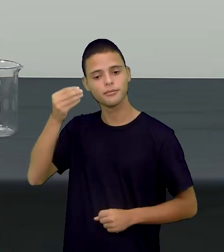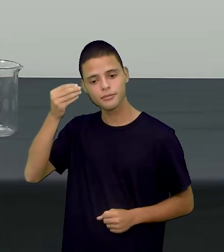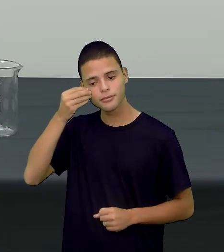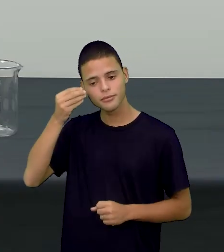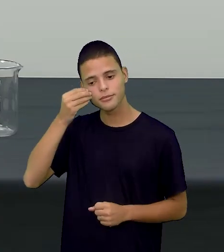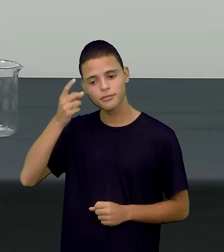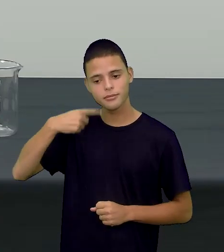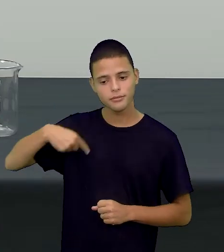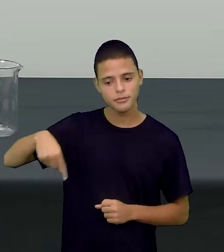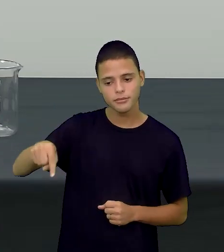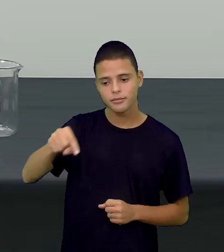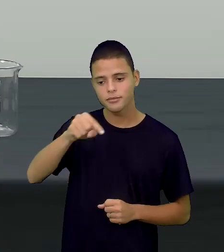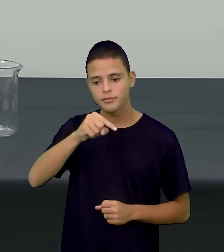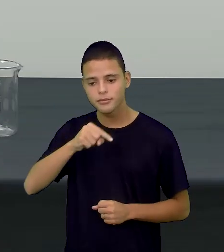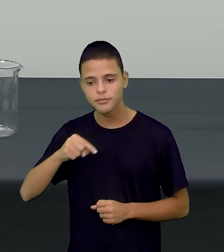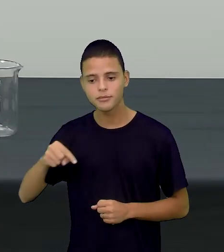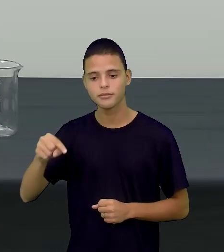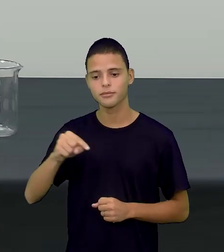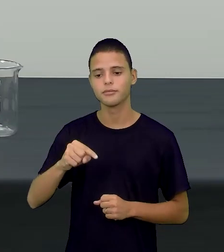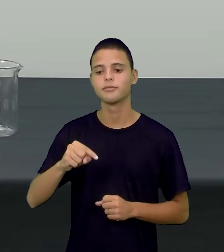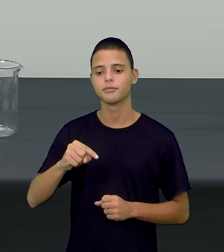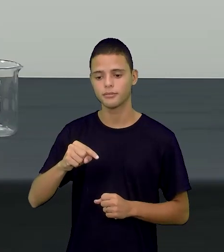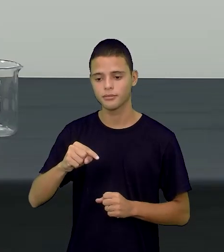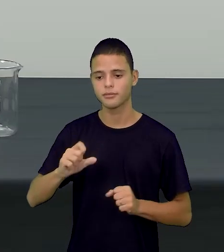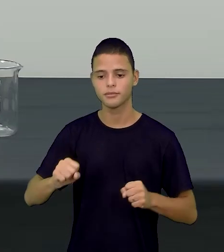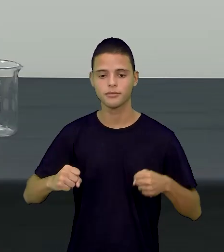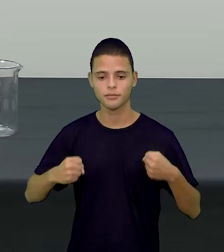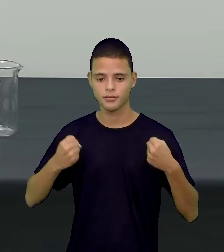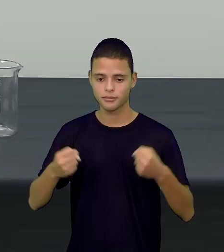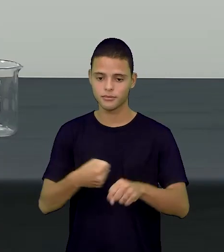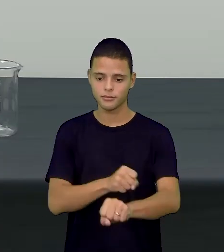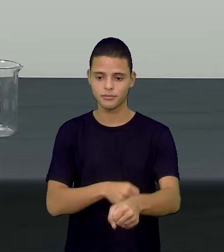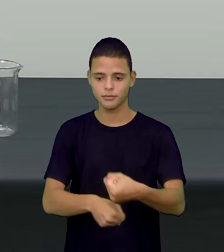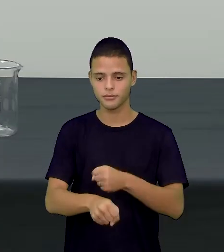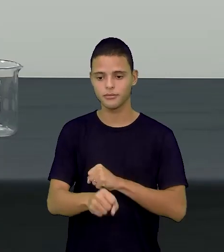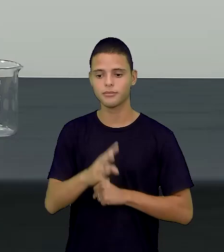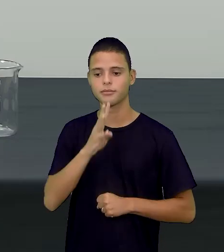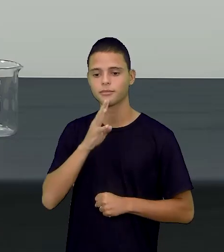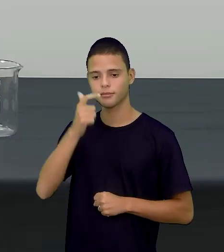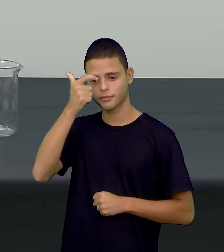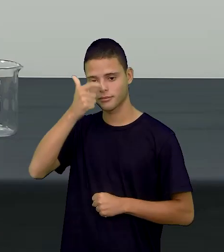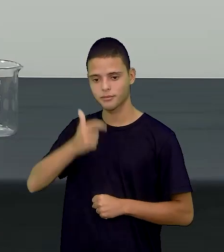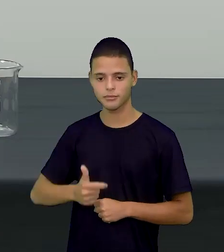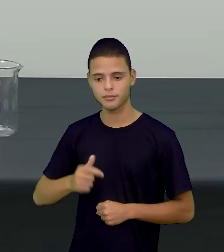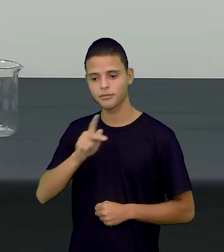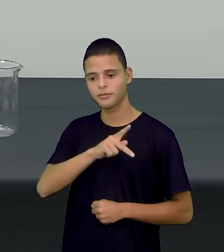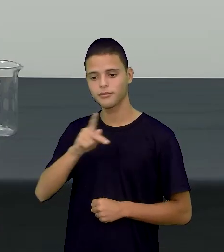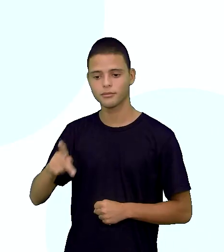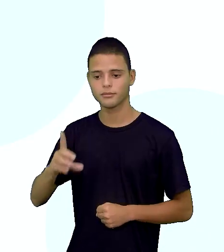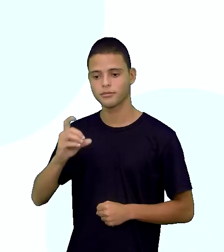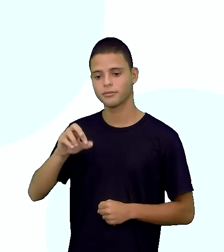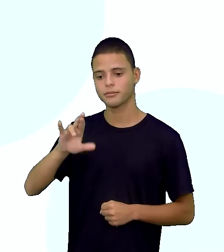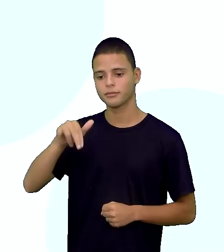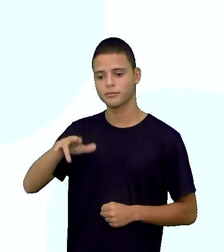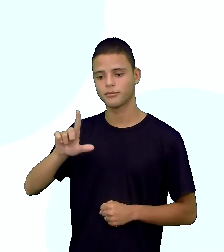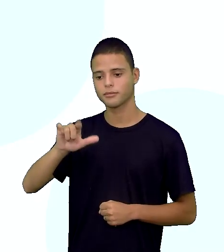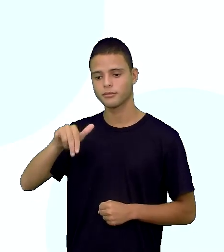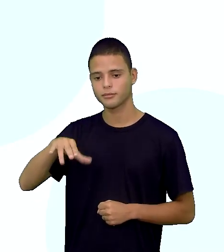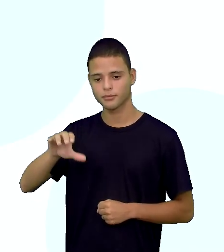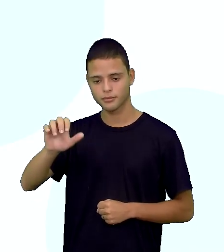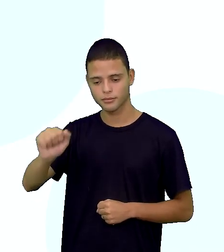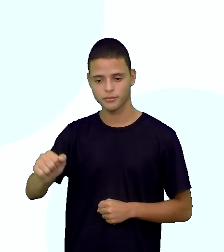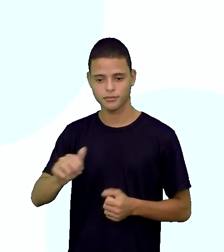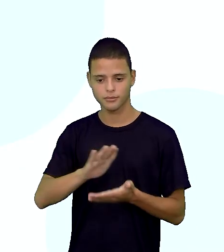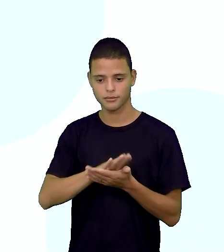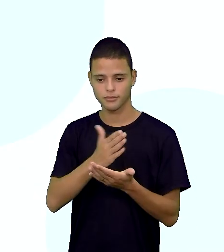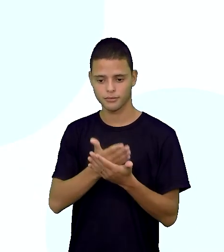vai colocar hoje a mão na massa. Vocês já me conhecem, eu sou a professora Priscila e a nossa aula de hoje está aparecendo aí na